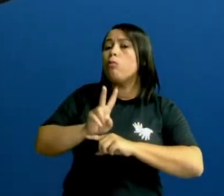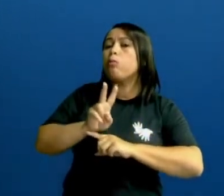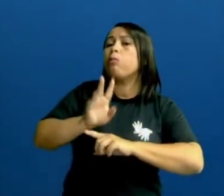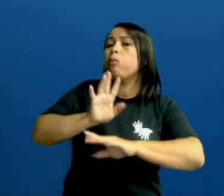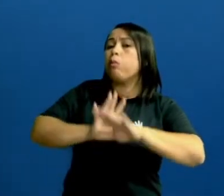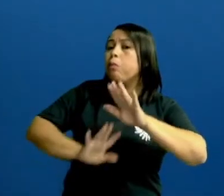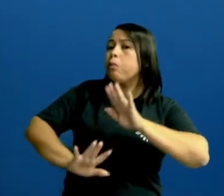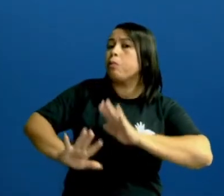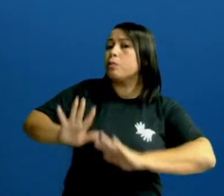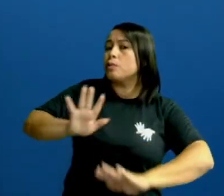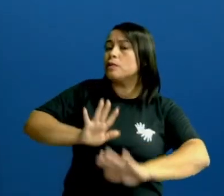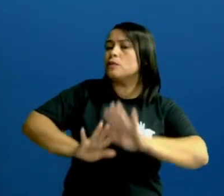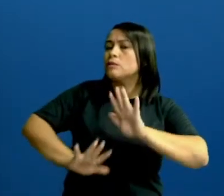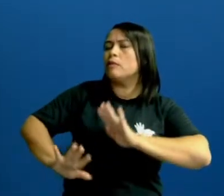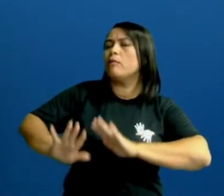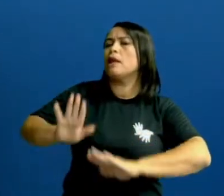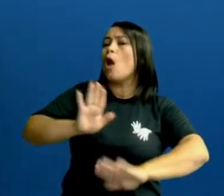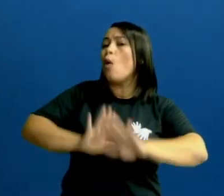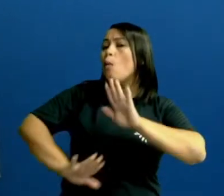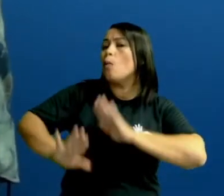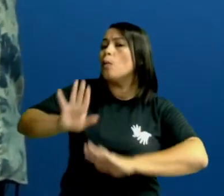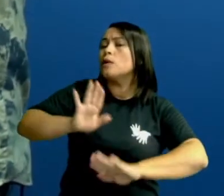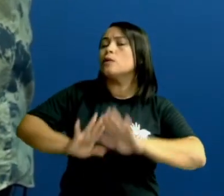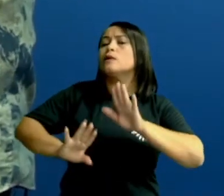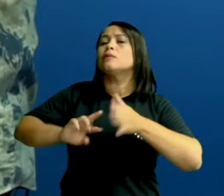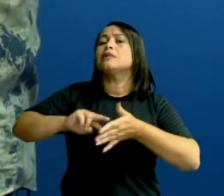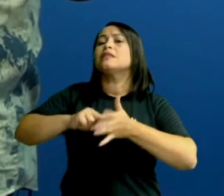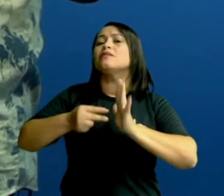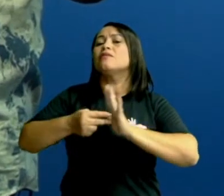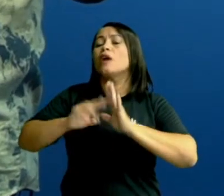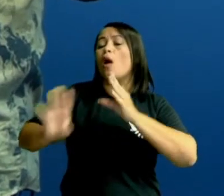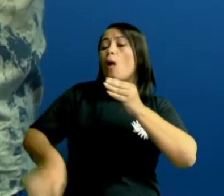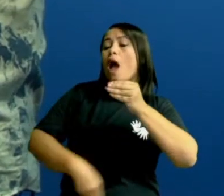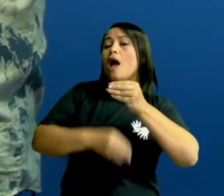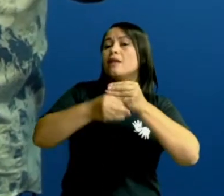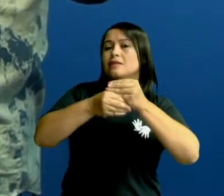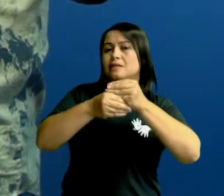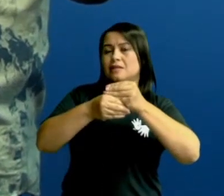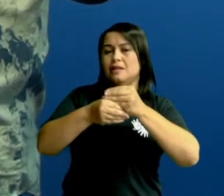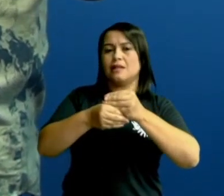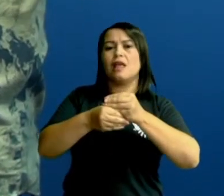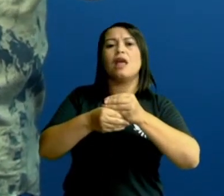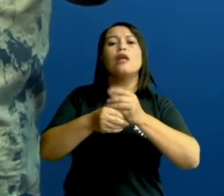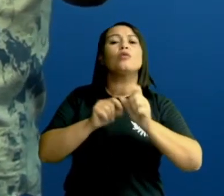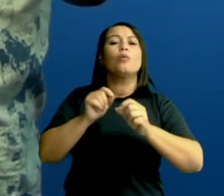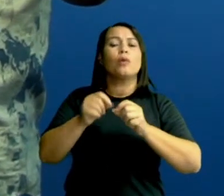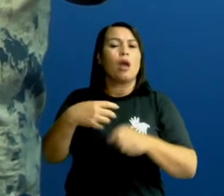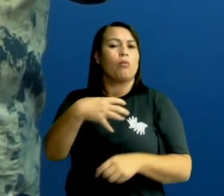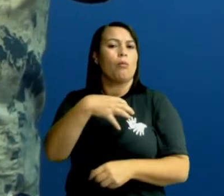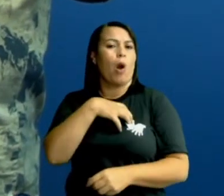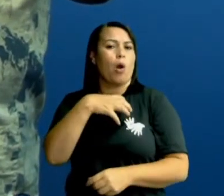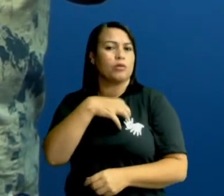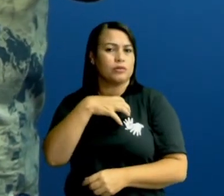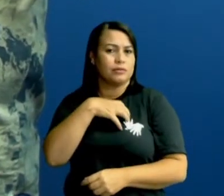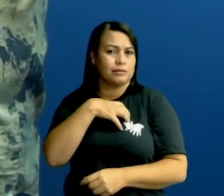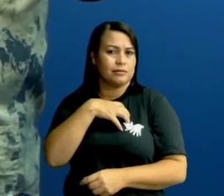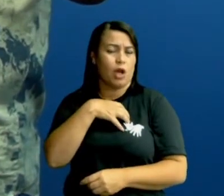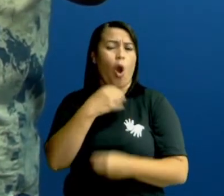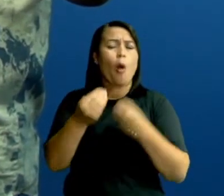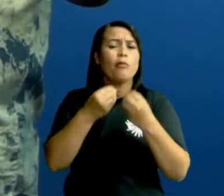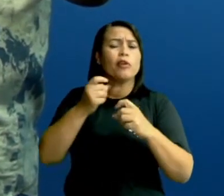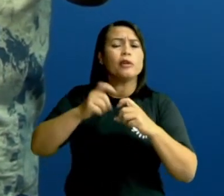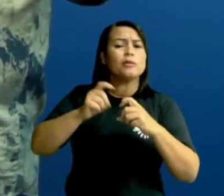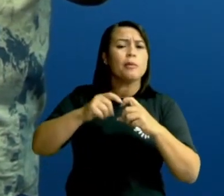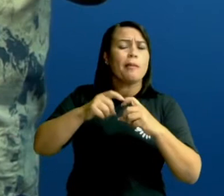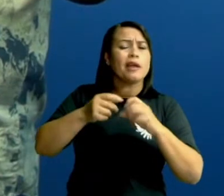cuidadosamente, percebam que esse cuidadosamente ele está acrescentando uma circunstância de modo. Ou seja, como foi